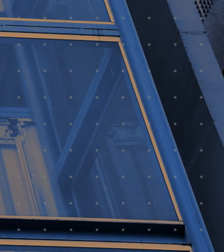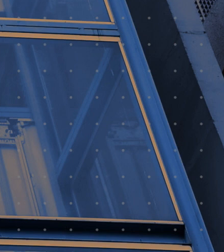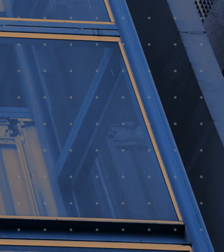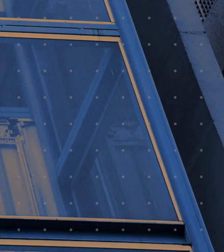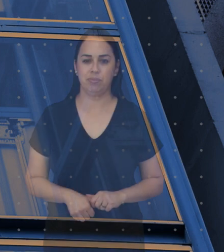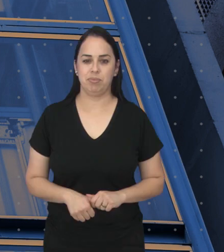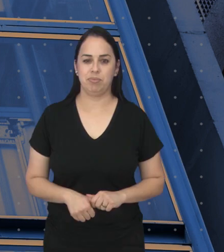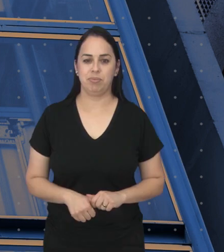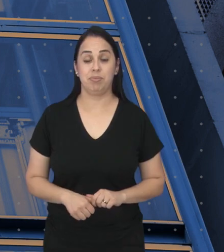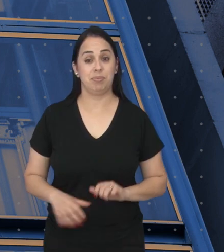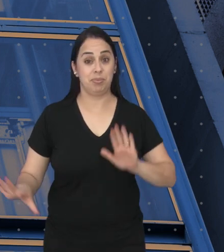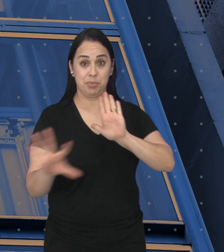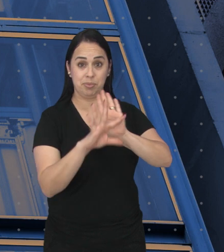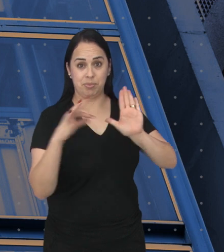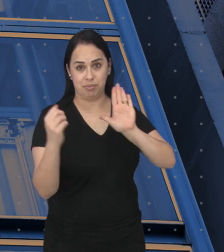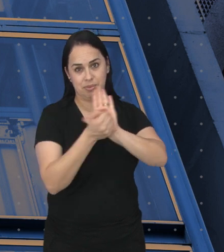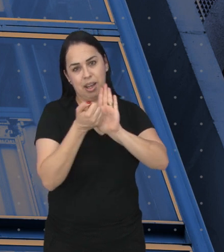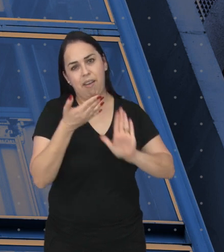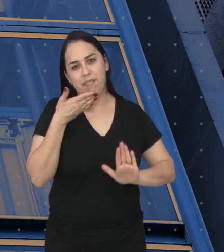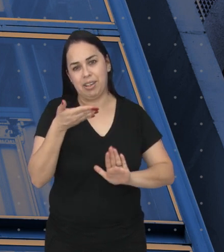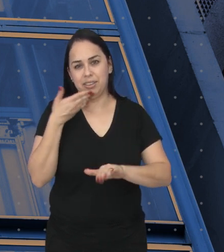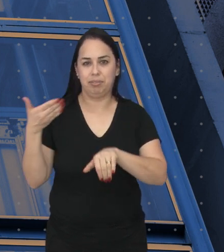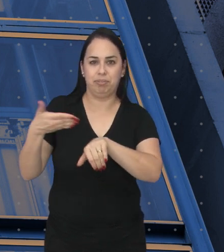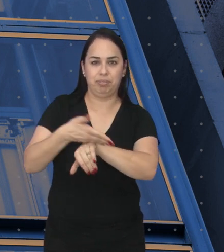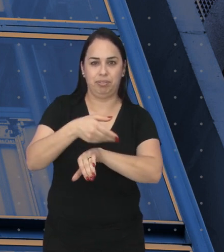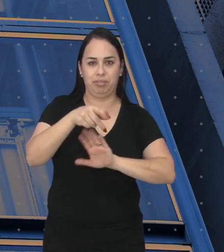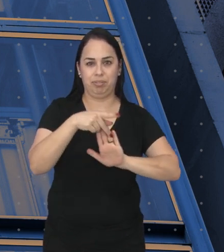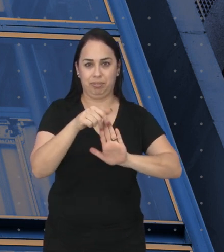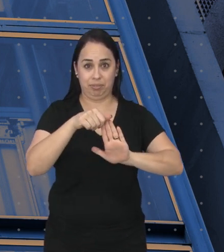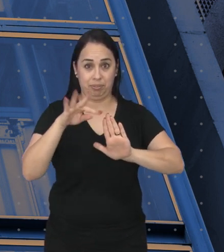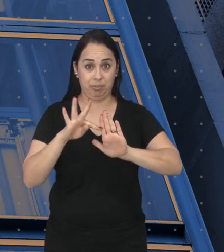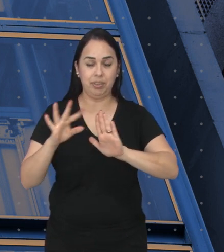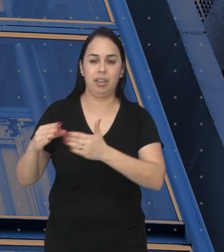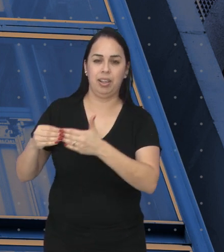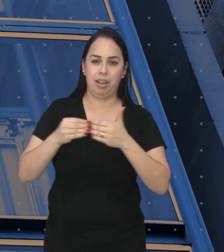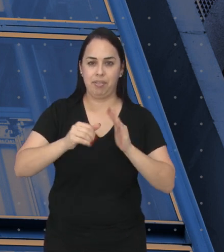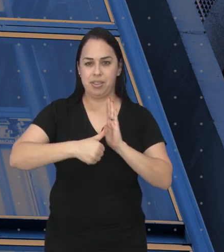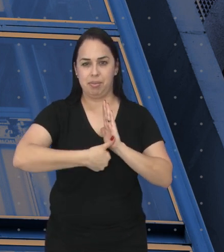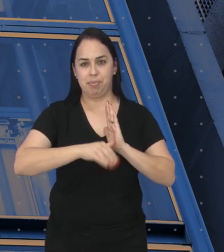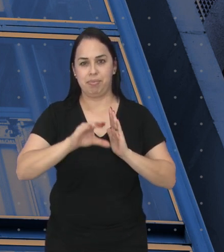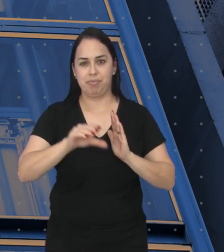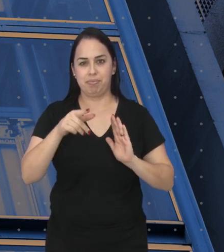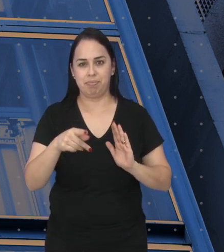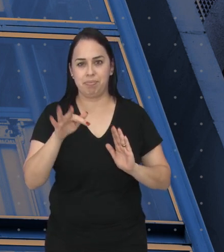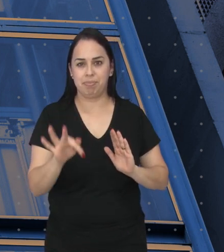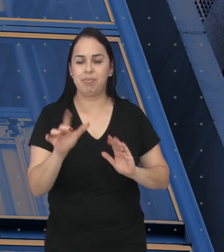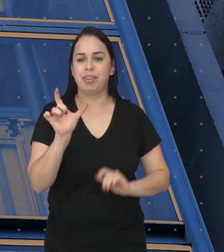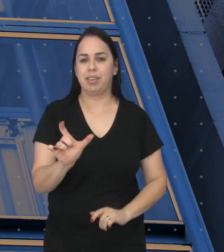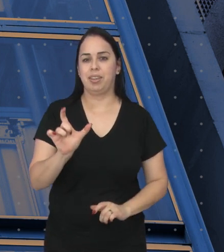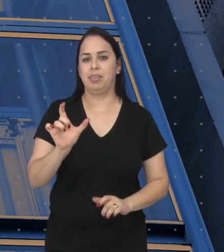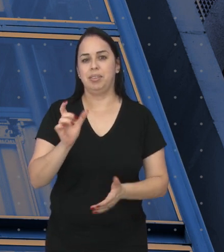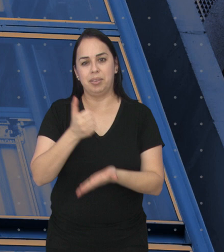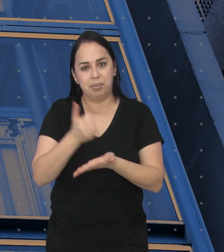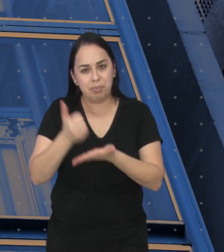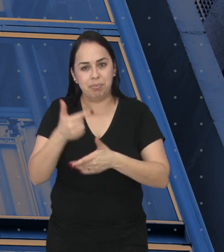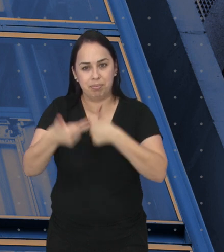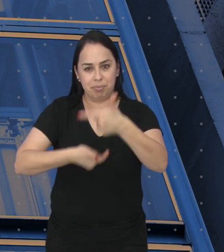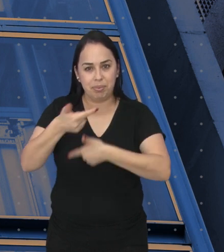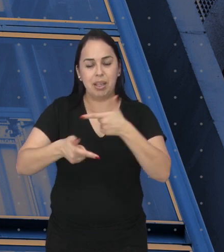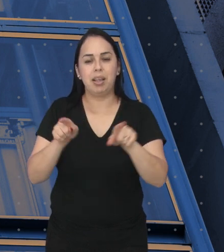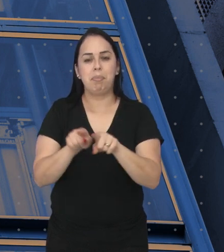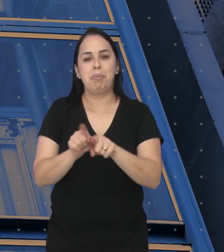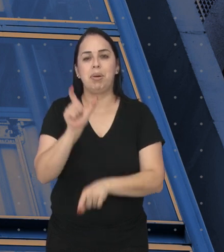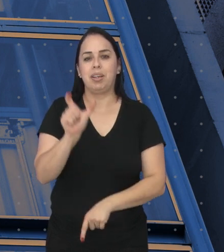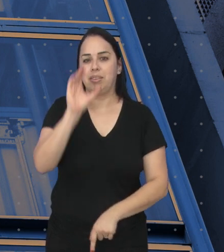almoxarife para se candidatar é fácil é só comparecer ao Pátio levando RG CPF carteira de trabalho e o cartão cidadão